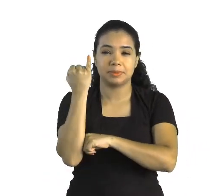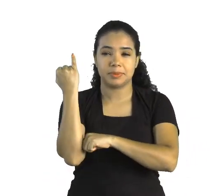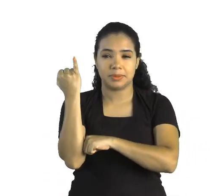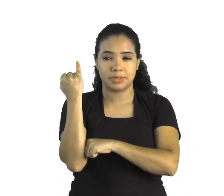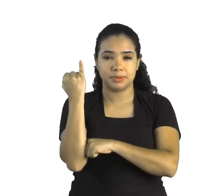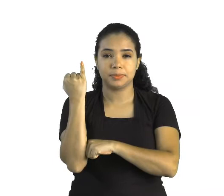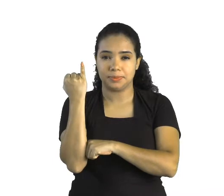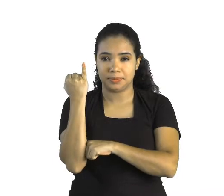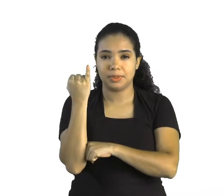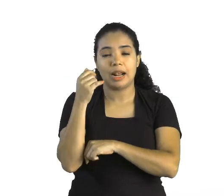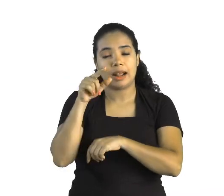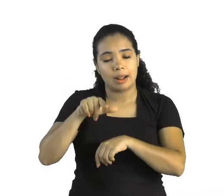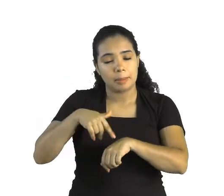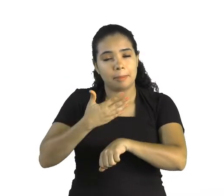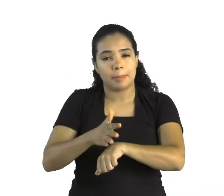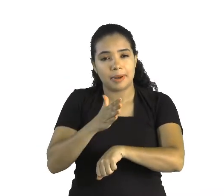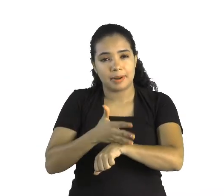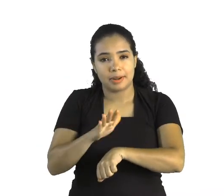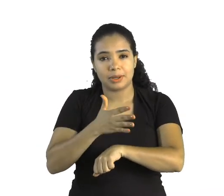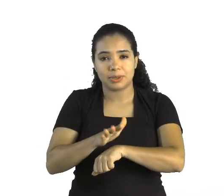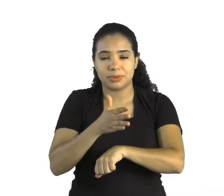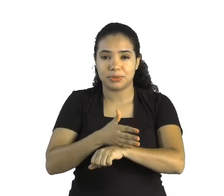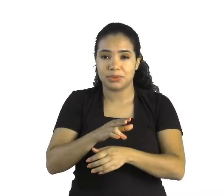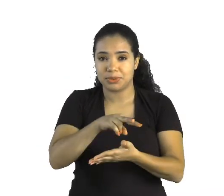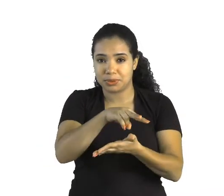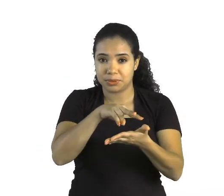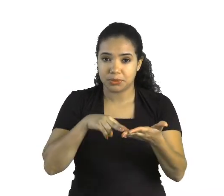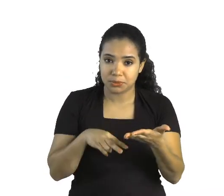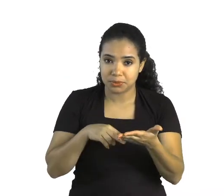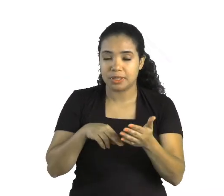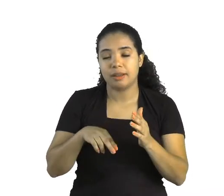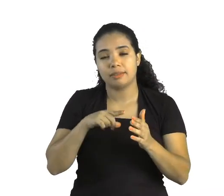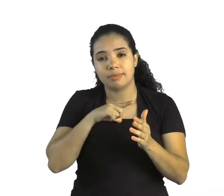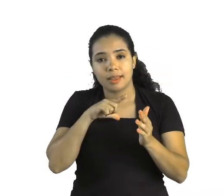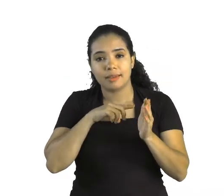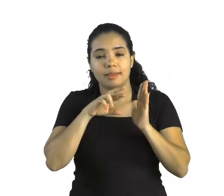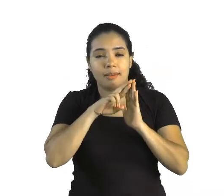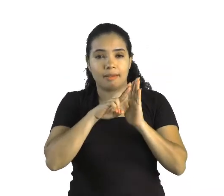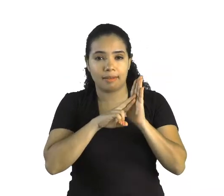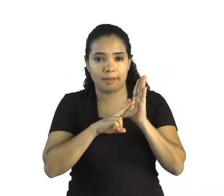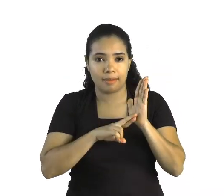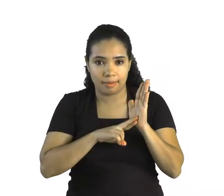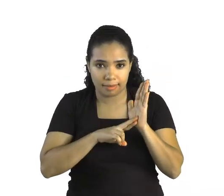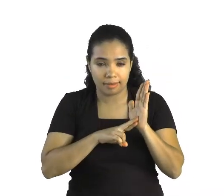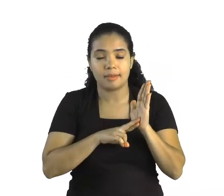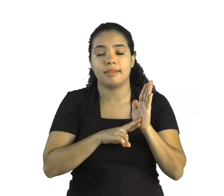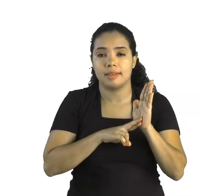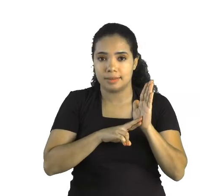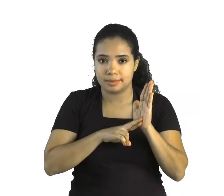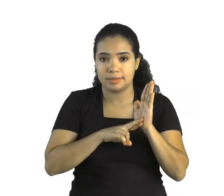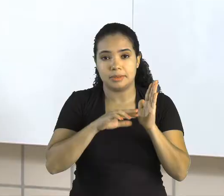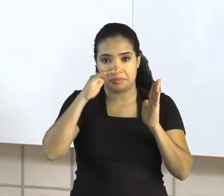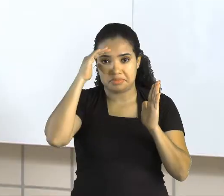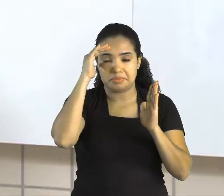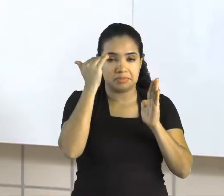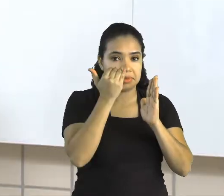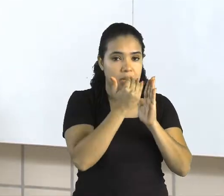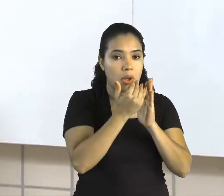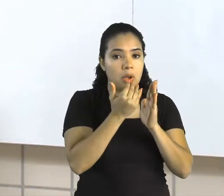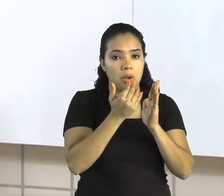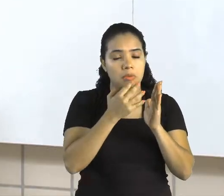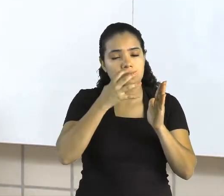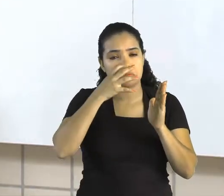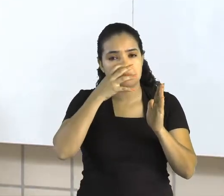é a prática da leitura. Além de ter algumas regrinhas para a gente estar seguindo, observar a finalização